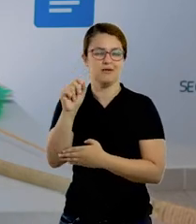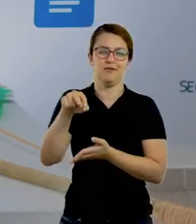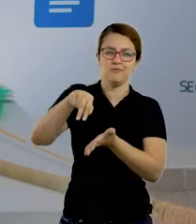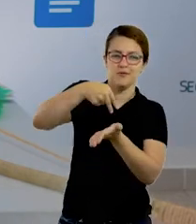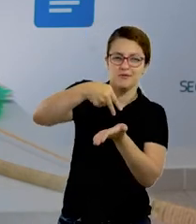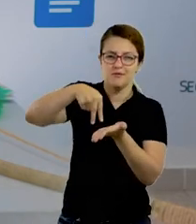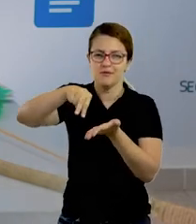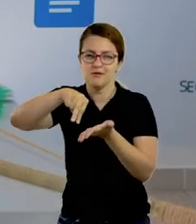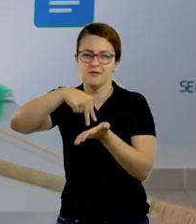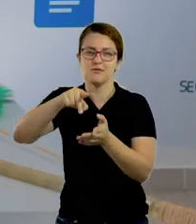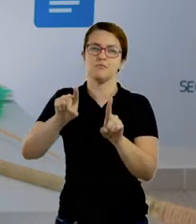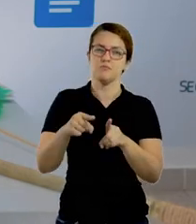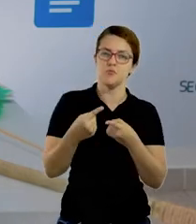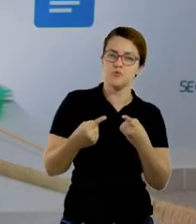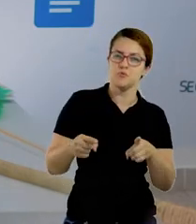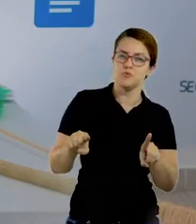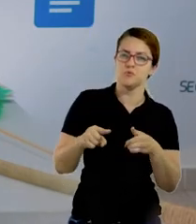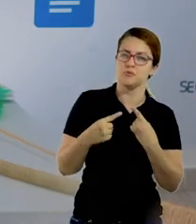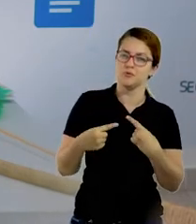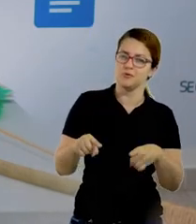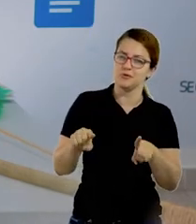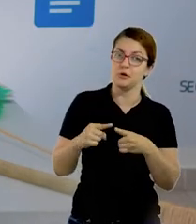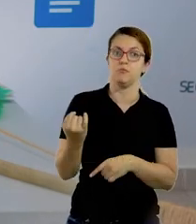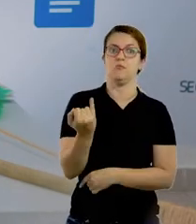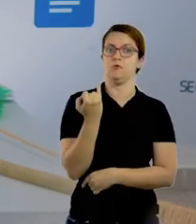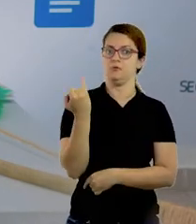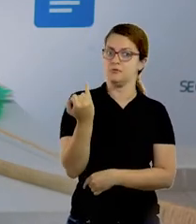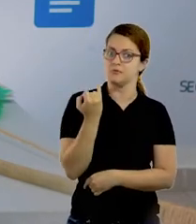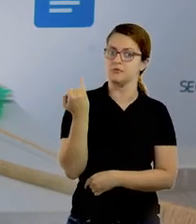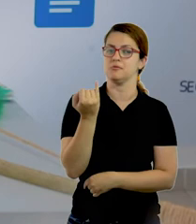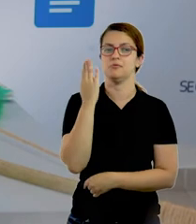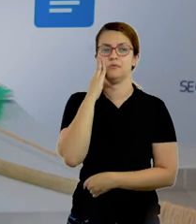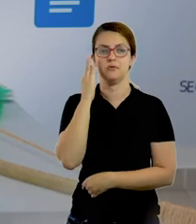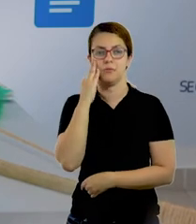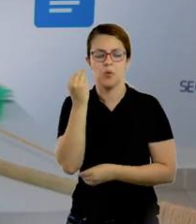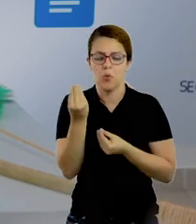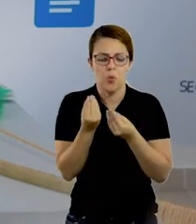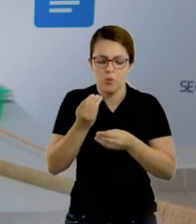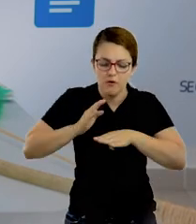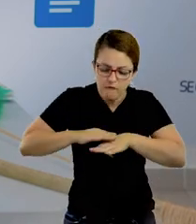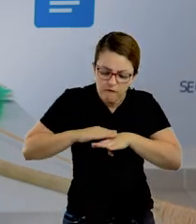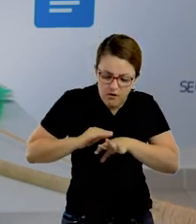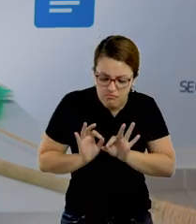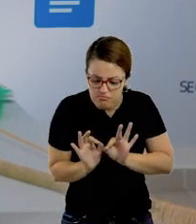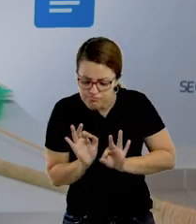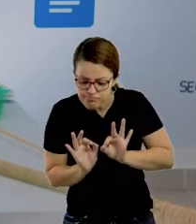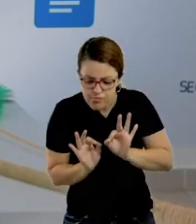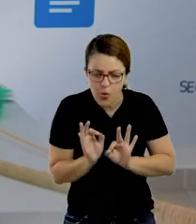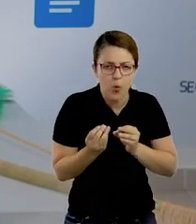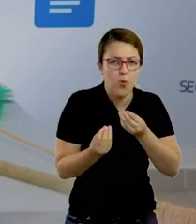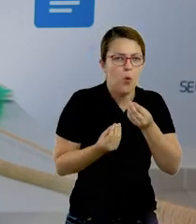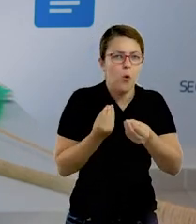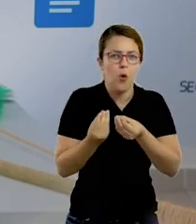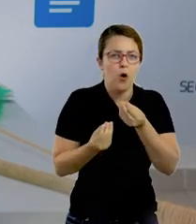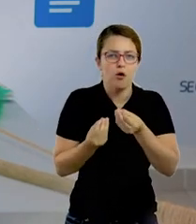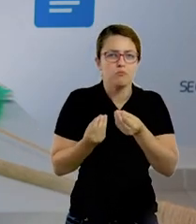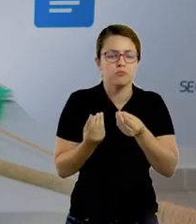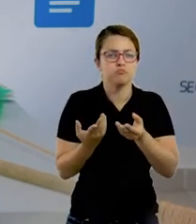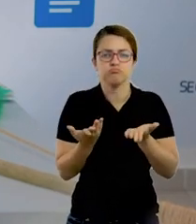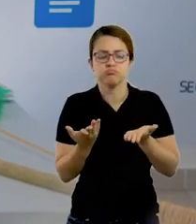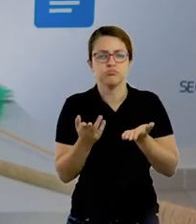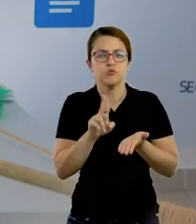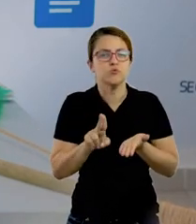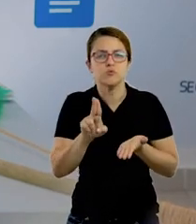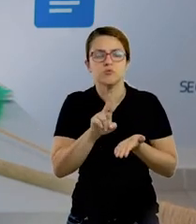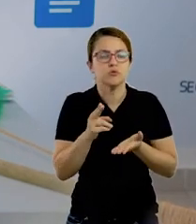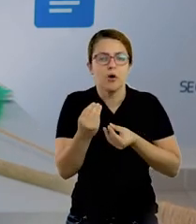para fazer as danças, as músicas, e é bem importante. É importante saber como ele é feito, do que ele é feito, para